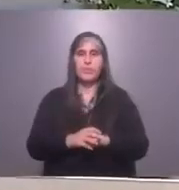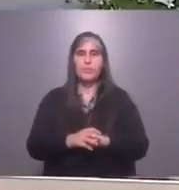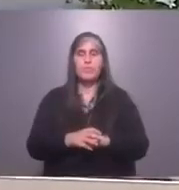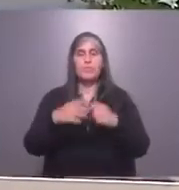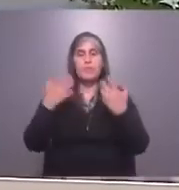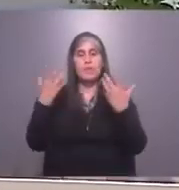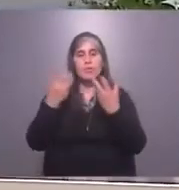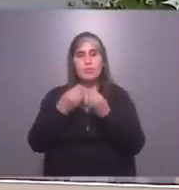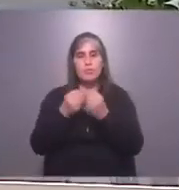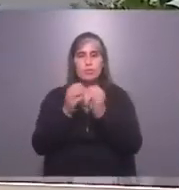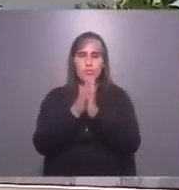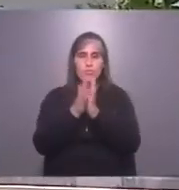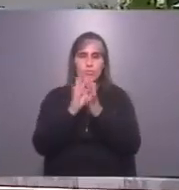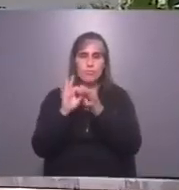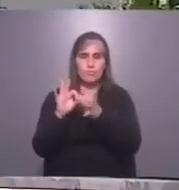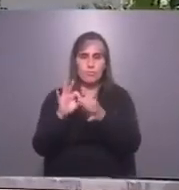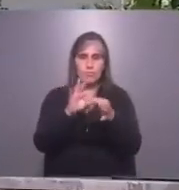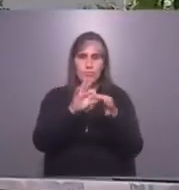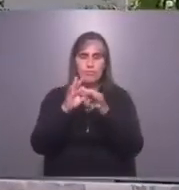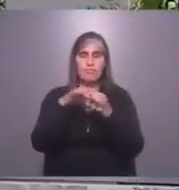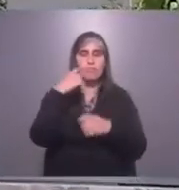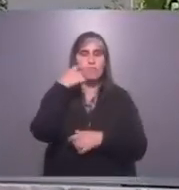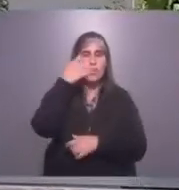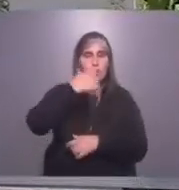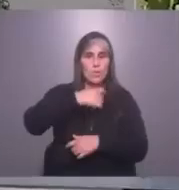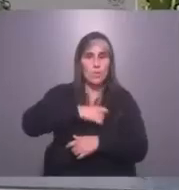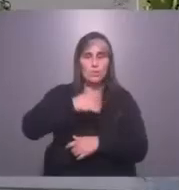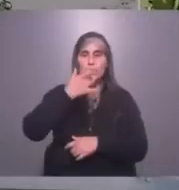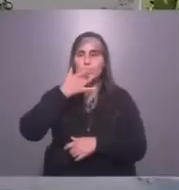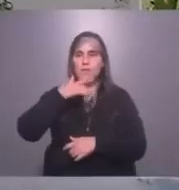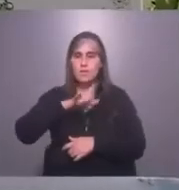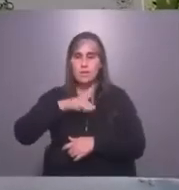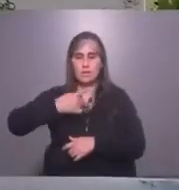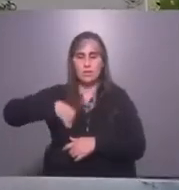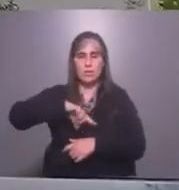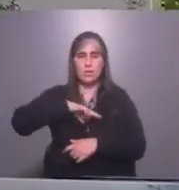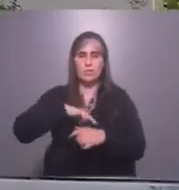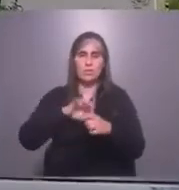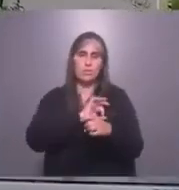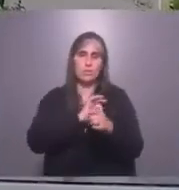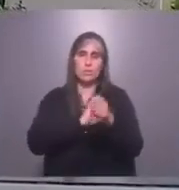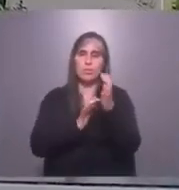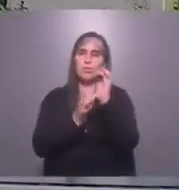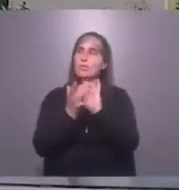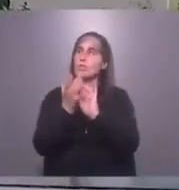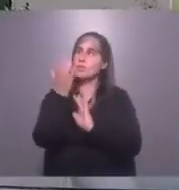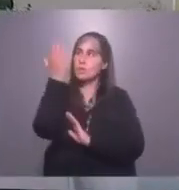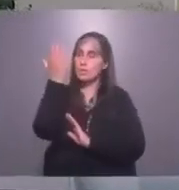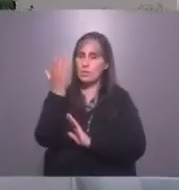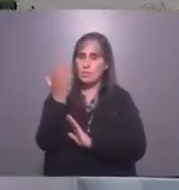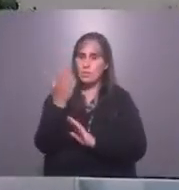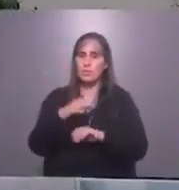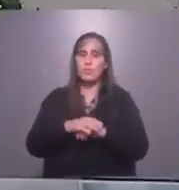sanctifica, ut nobis corpus et sanguis fiant Domini nostri, Iesu Christi. Qui cum